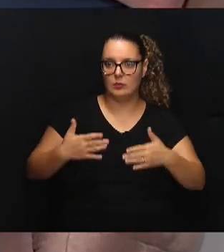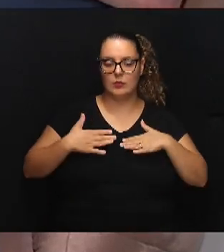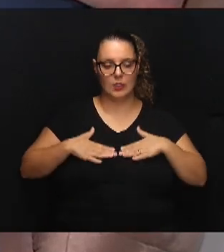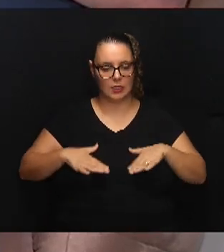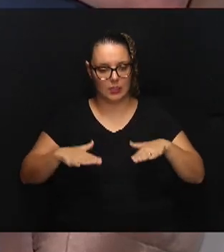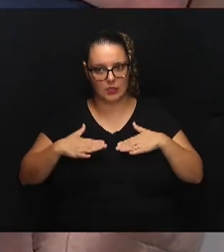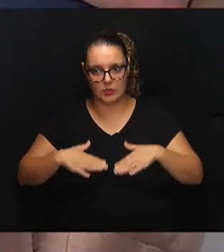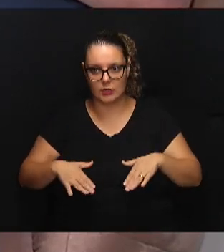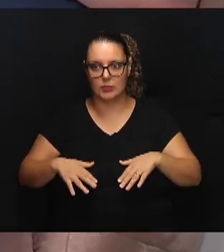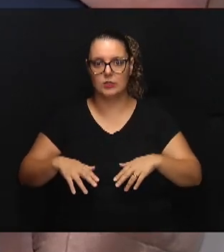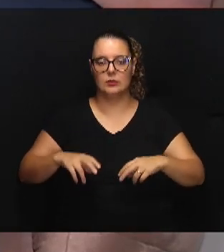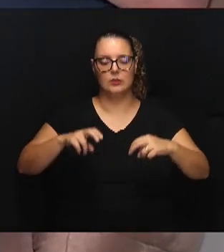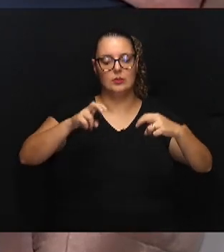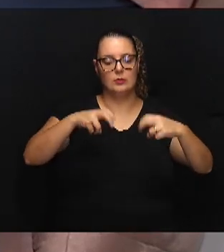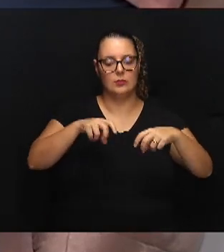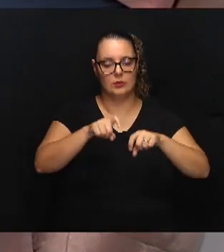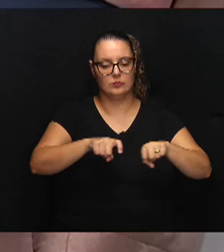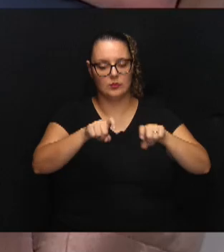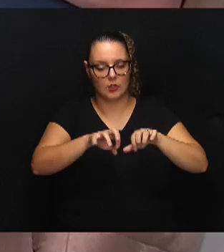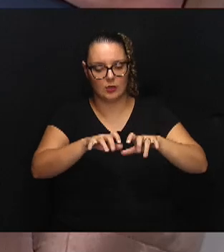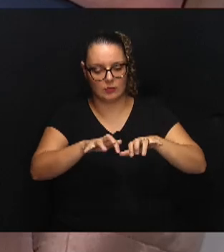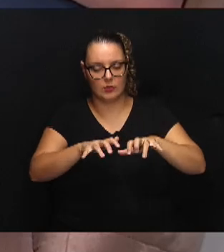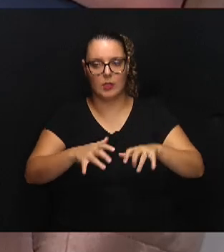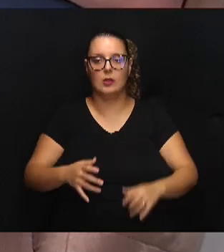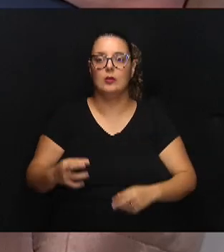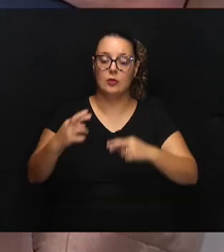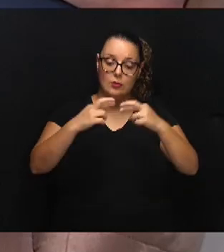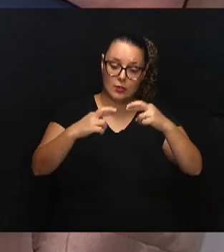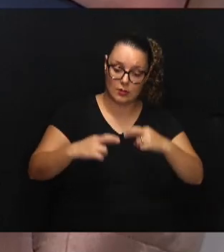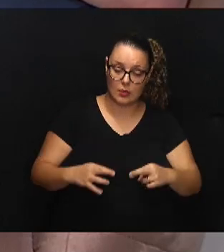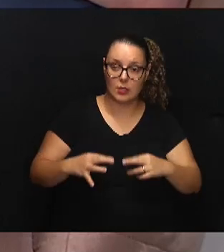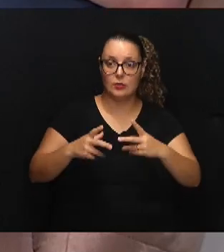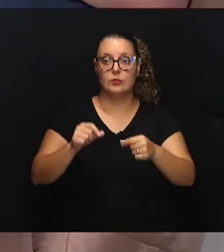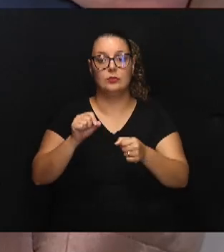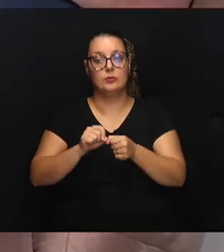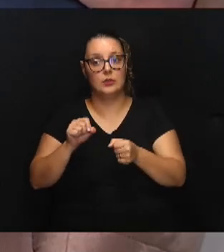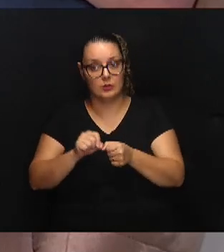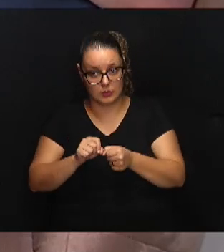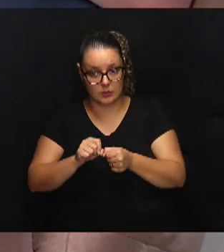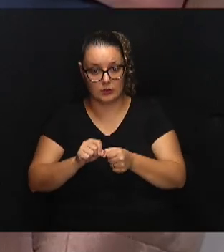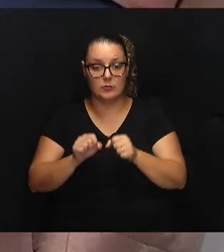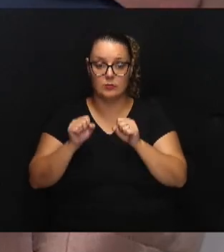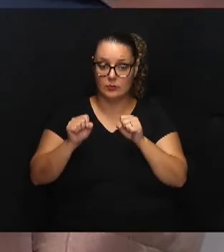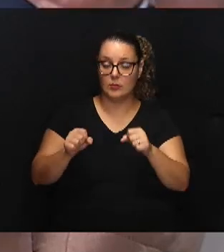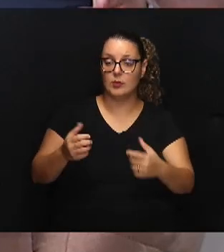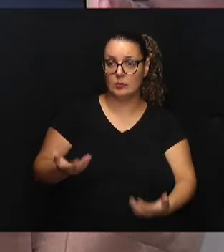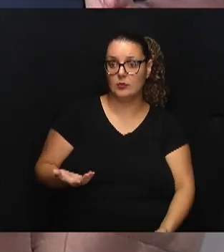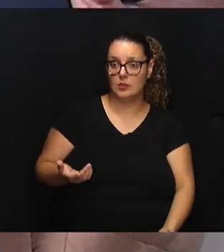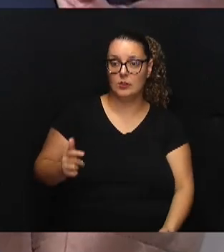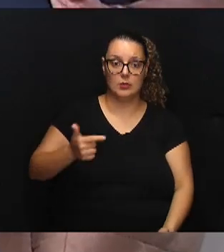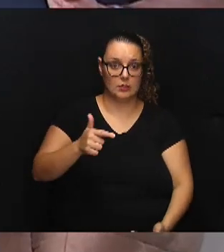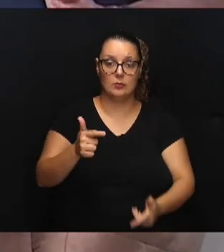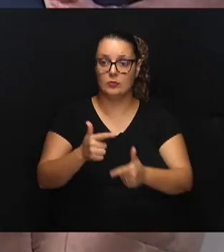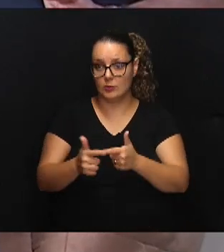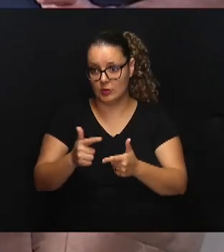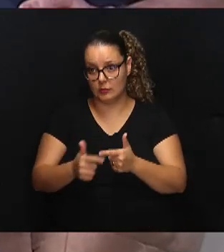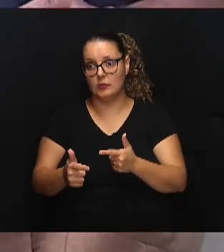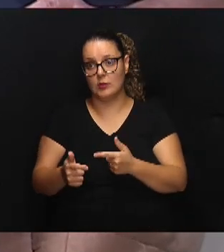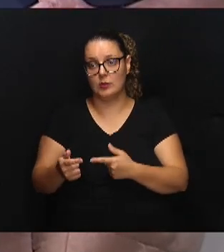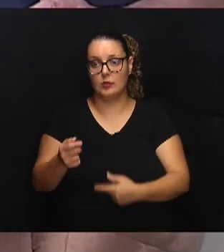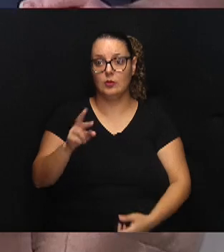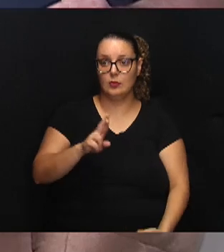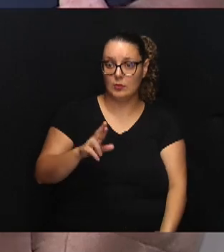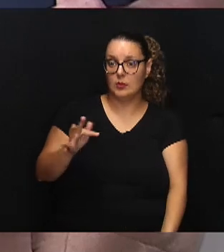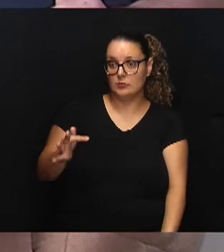tranquilo, senta na frente do computador, verifica aquilo que você vai fazer para poder não ter problema com a Receita